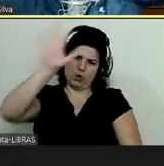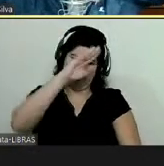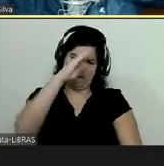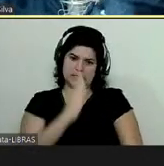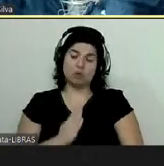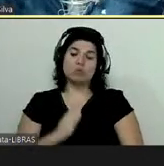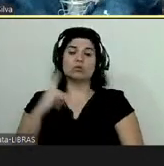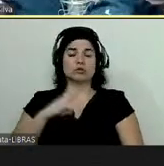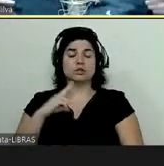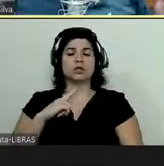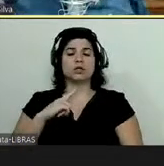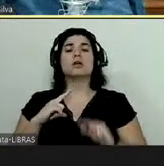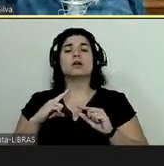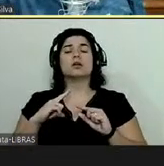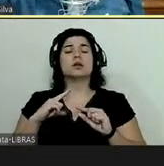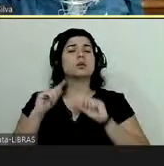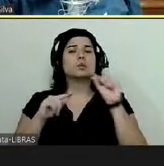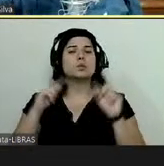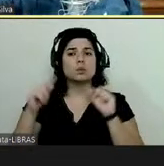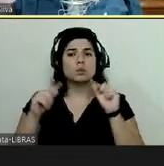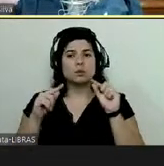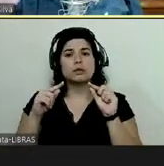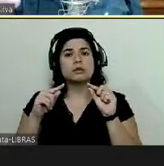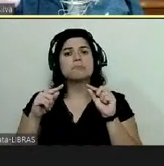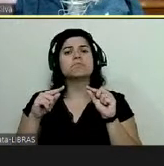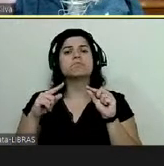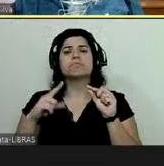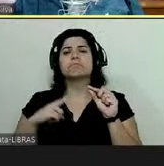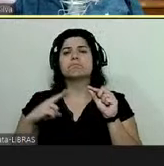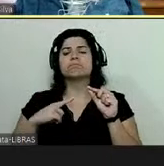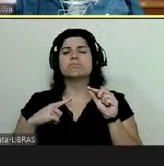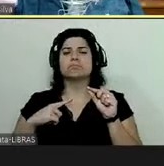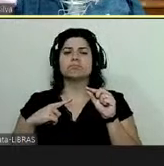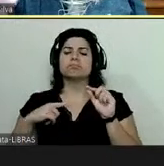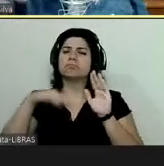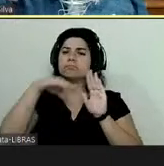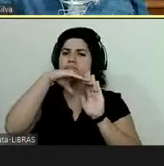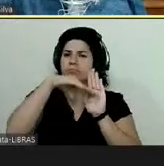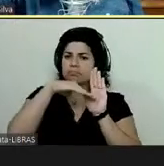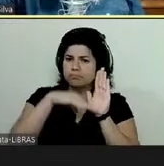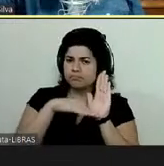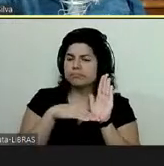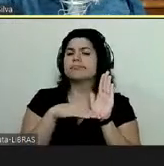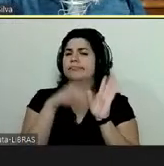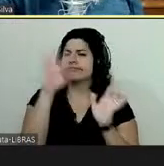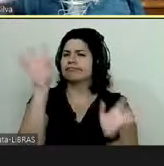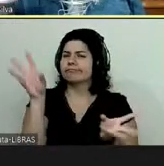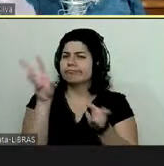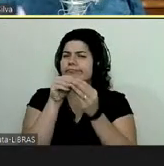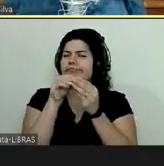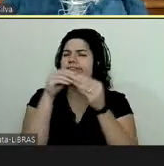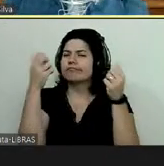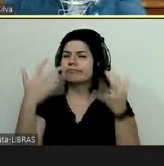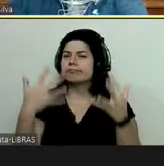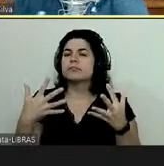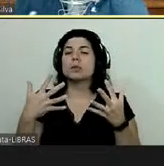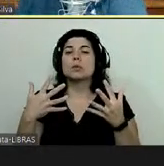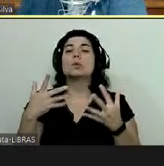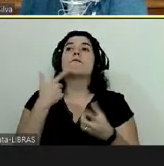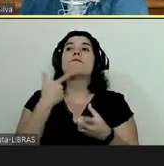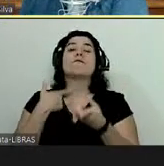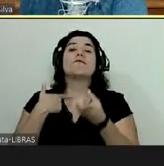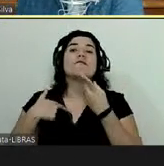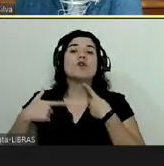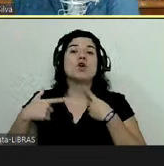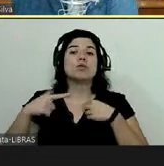etc daquele contexto ele expressava em alguma medida Vamos pensar assim ele resumir ele expressava os